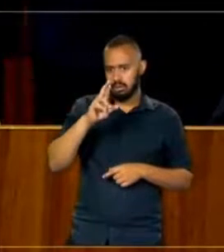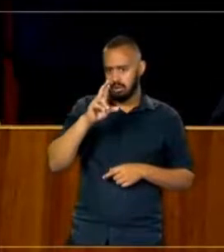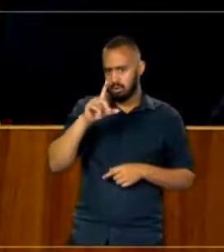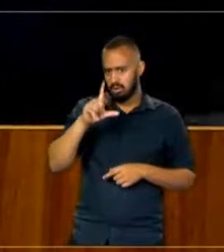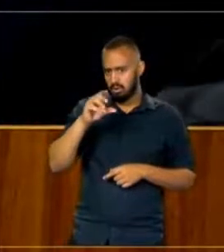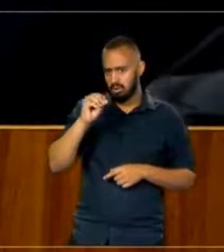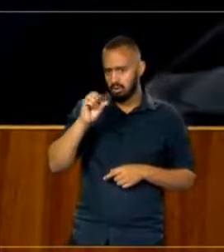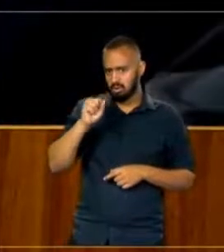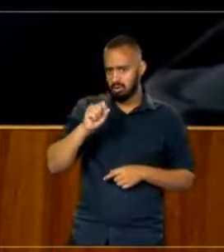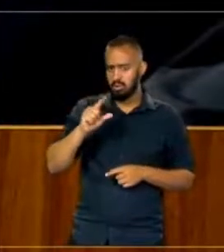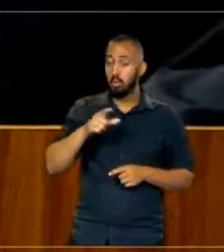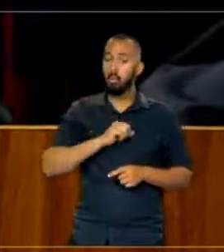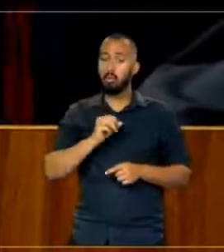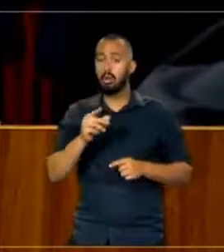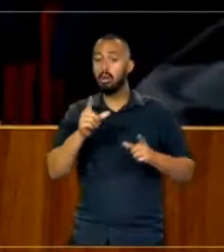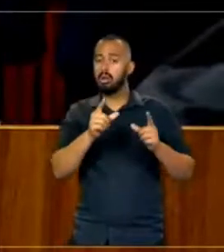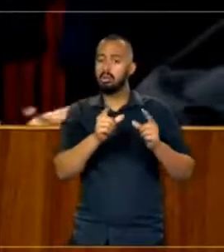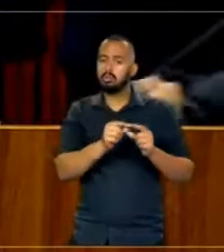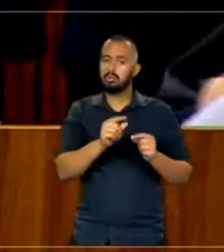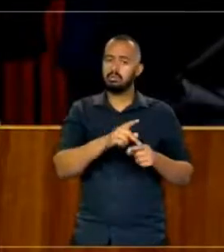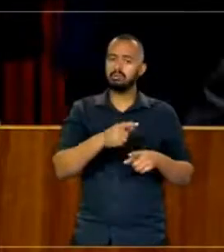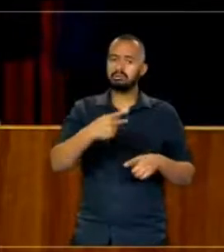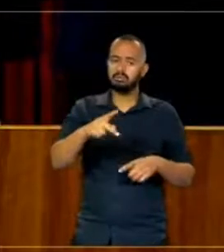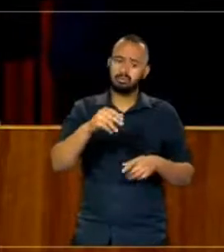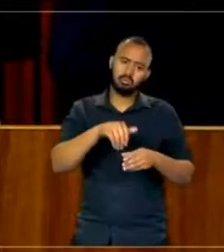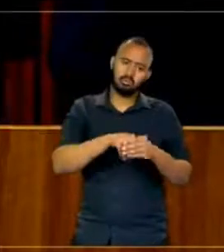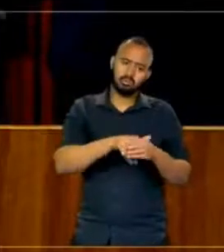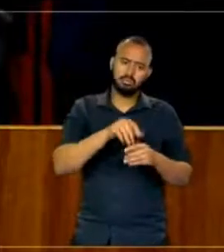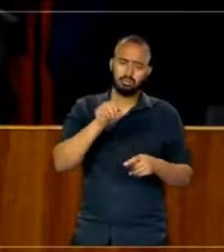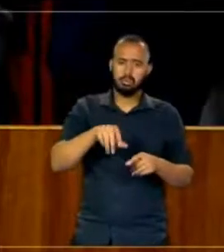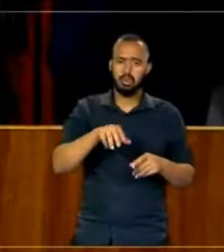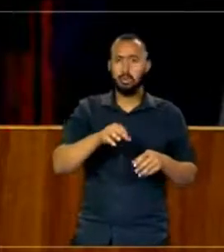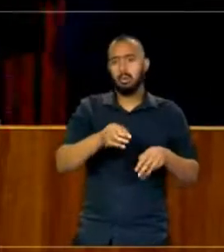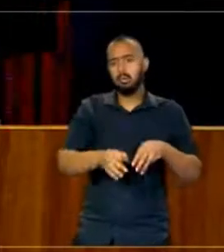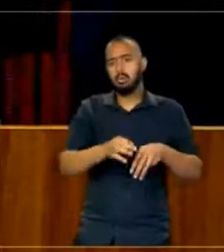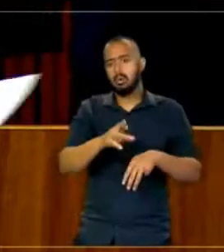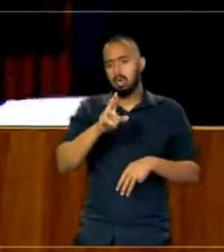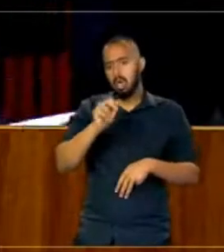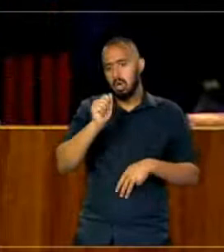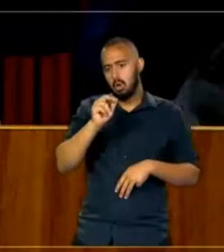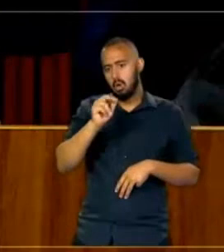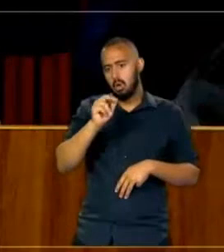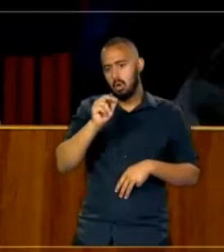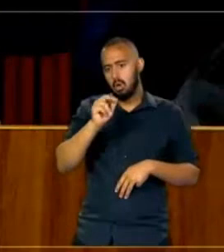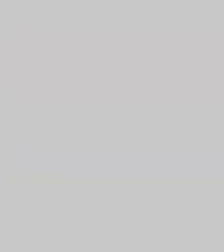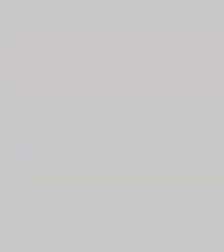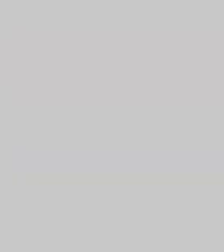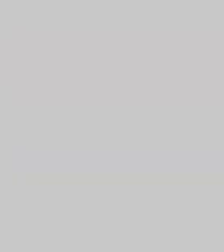parte, nos termos dos seus votos, os ministros Raul Araújo e Sérgio Banhos.